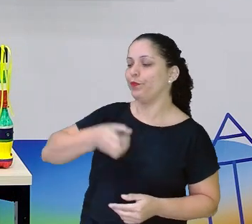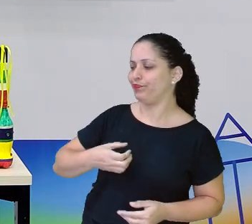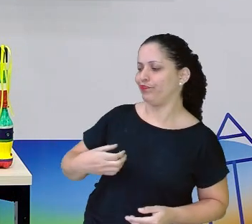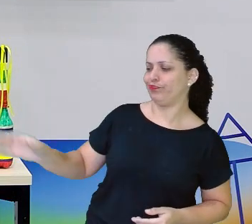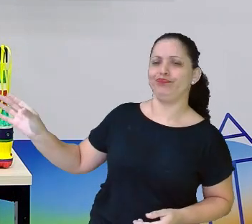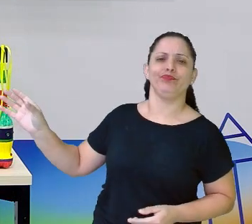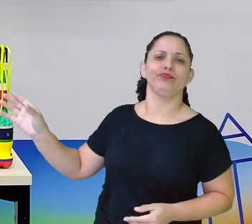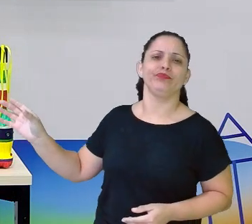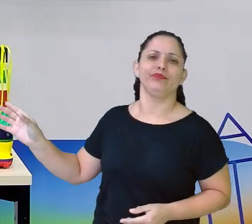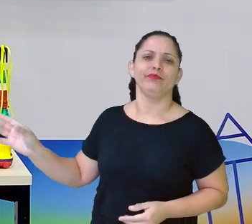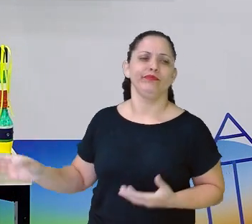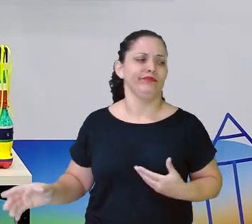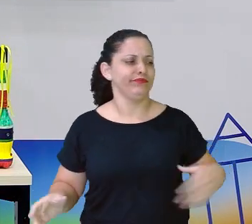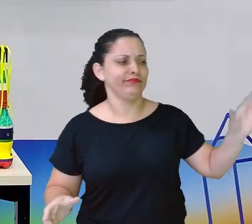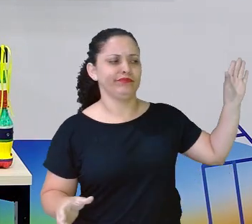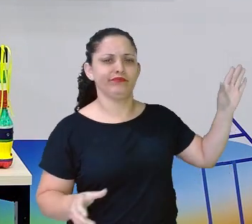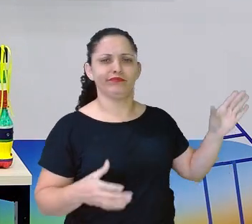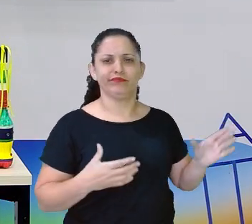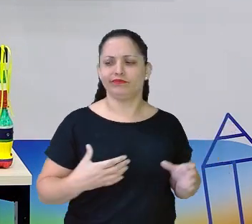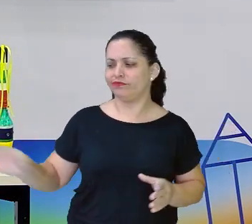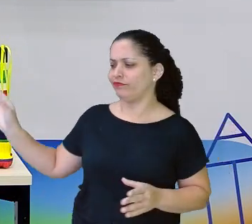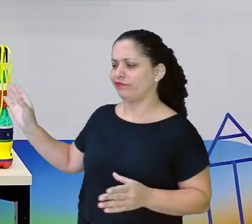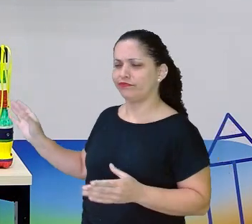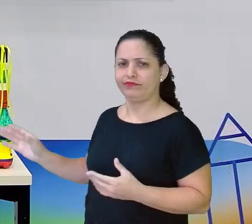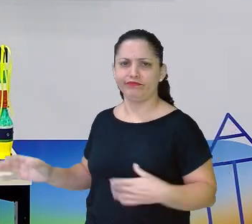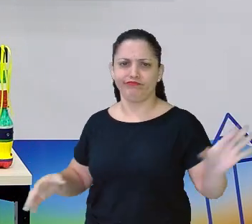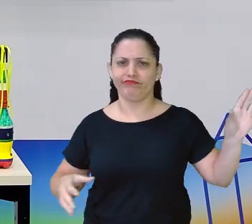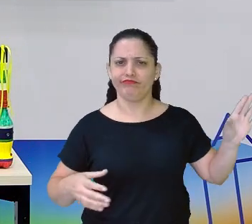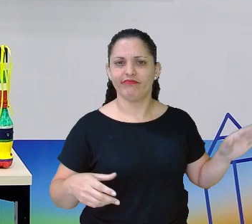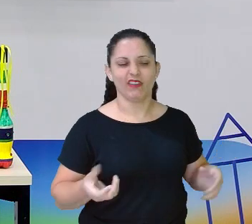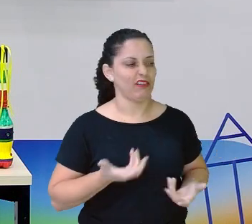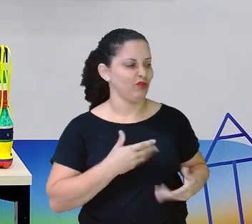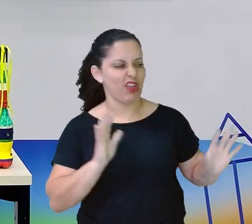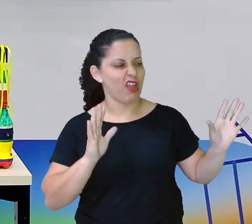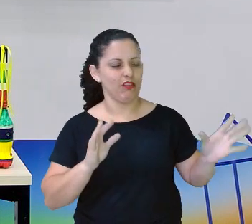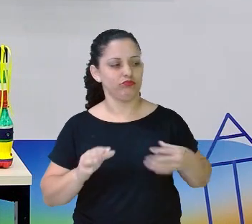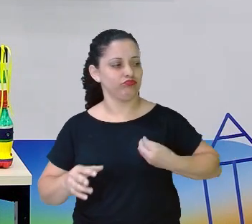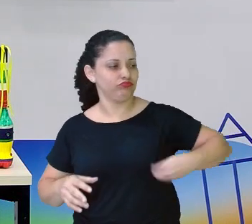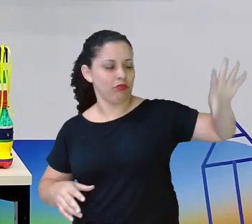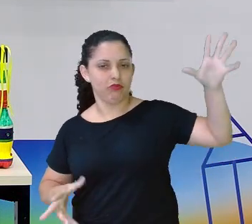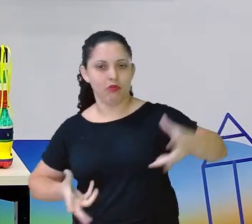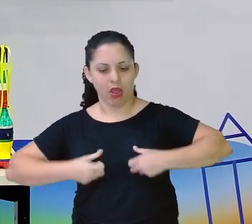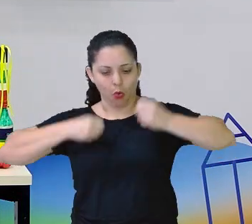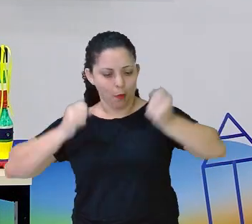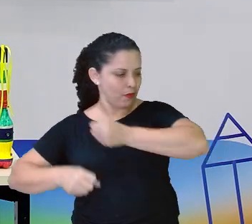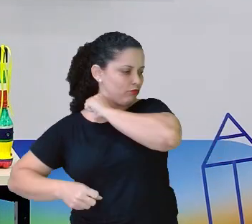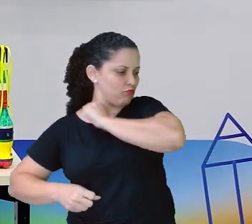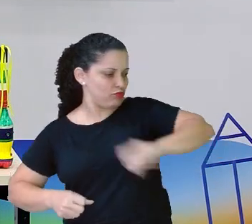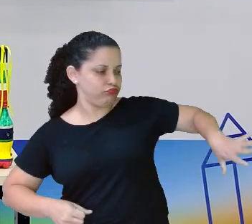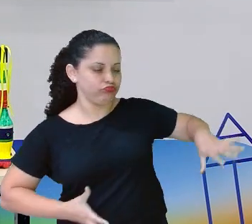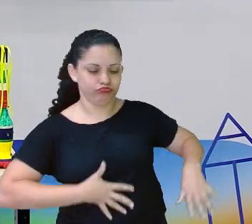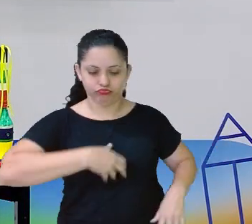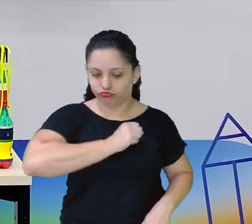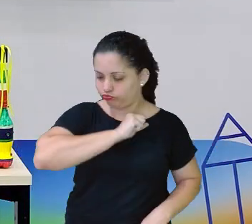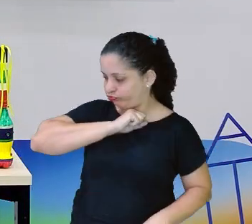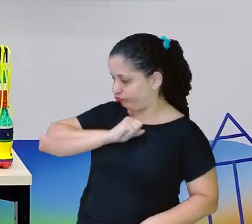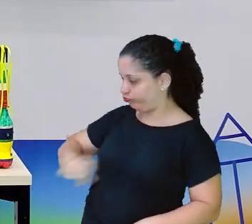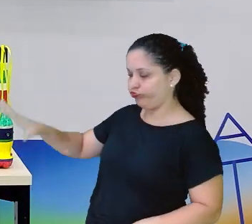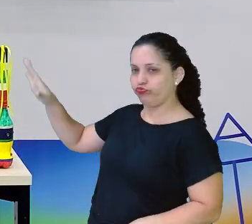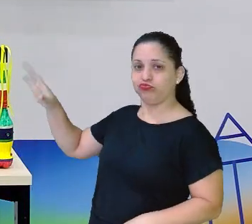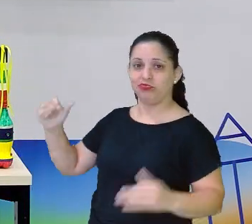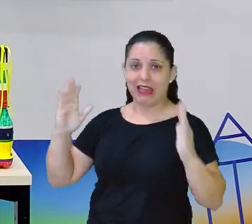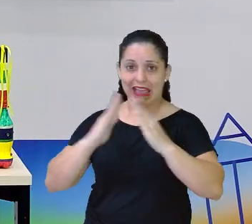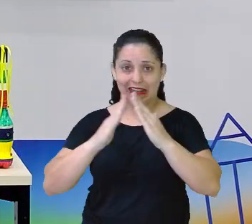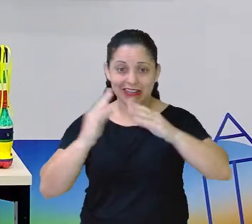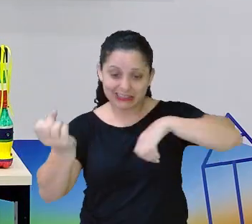cima. E assim vai, o dia inteiro. Vou fazendo as coisas, não quero usar essa roupa, pego essa roupa aqui e jogo ela lá. Ou seja, a casa